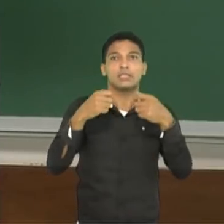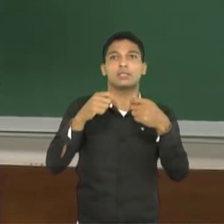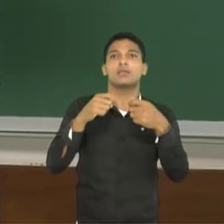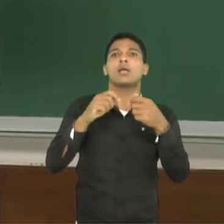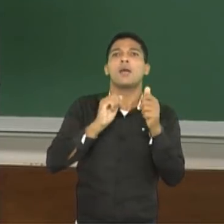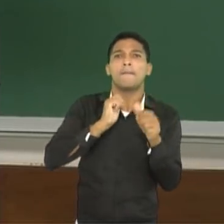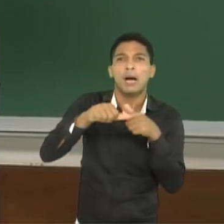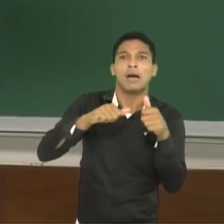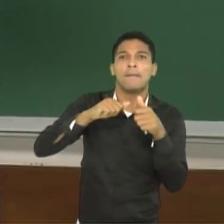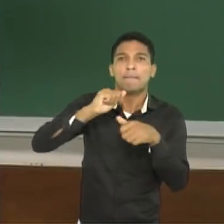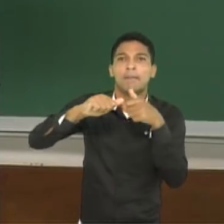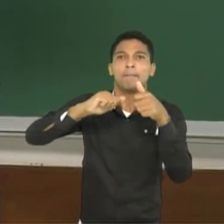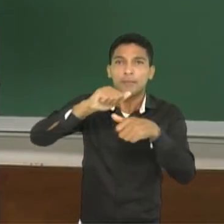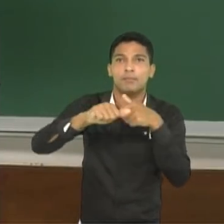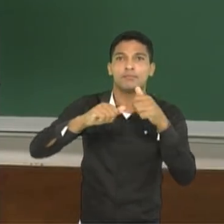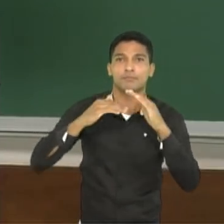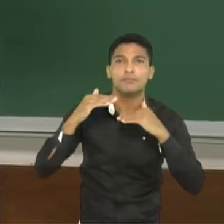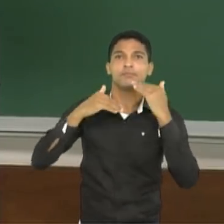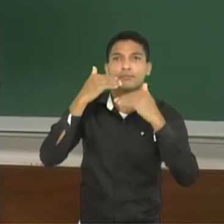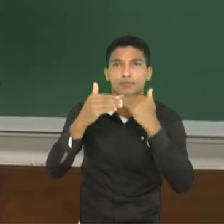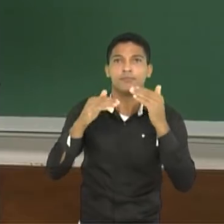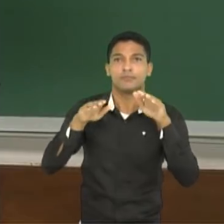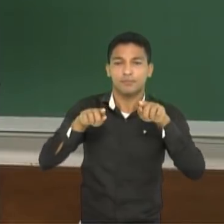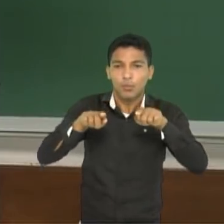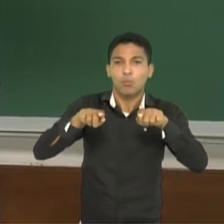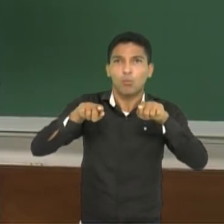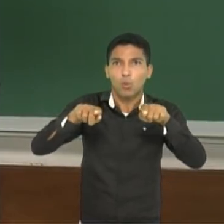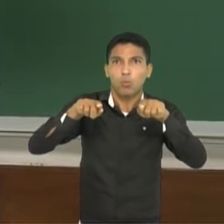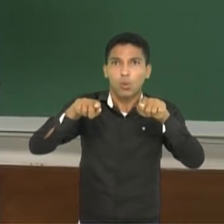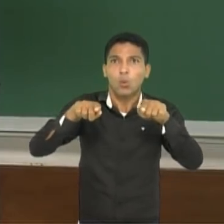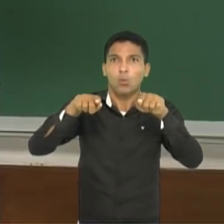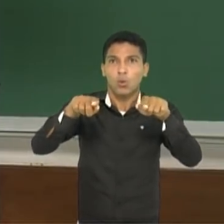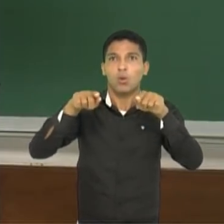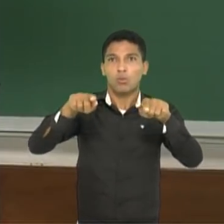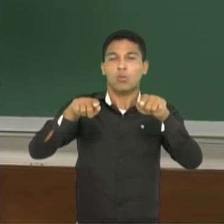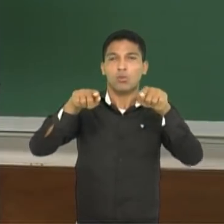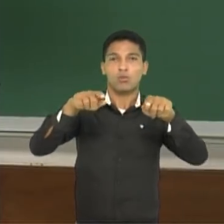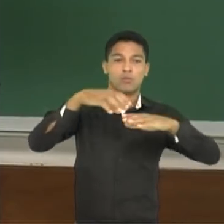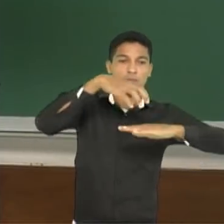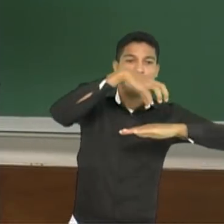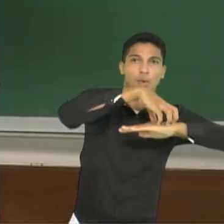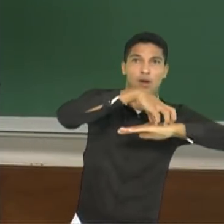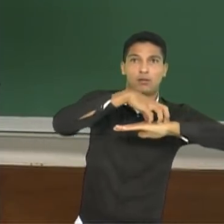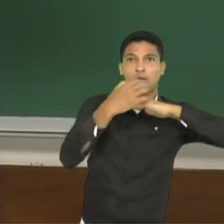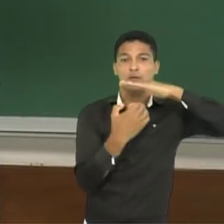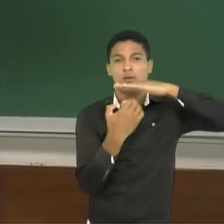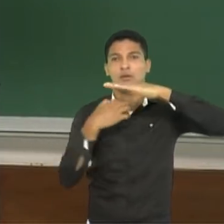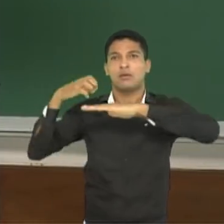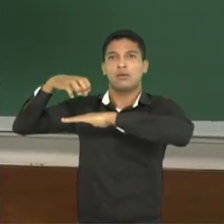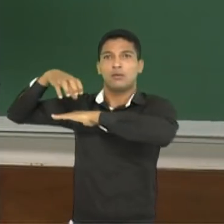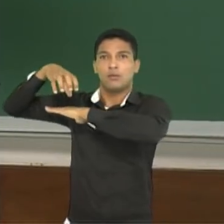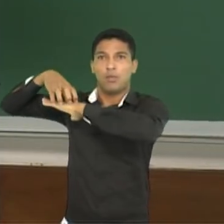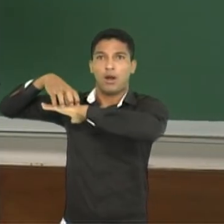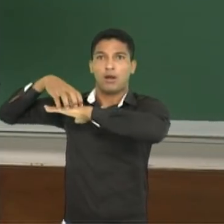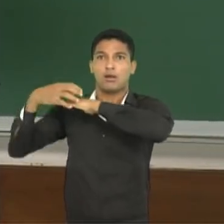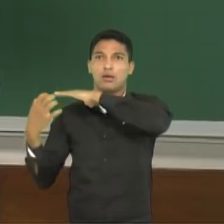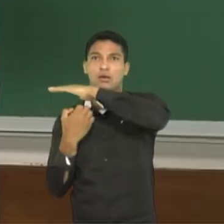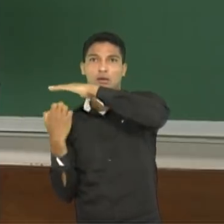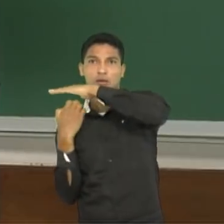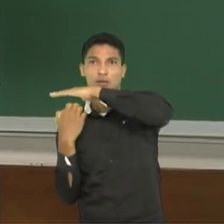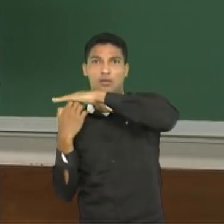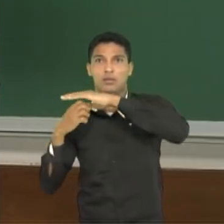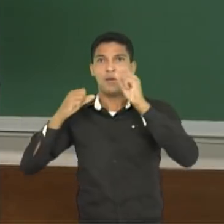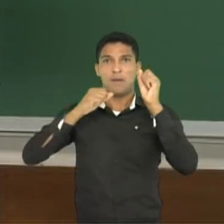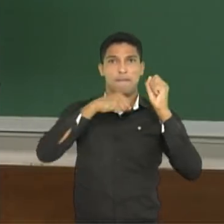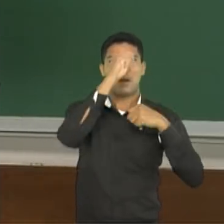conseguir competir com essas outras indústrias ali de outras partes do Brasil e do mundo. Então, a importância da